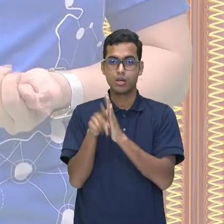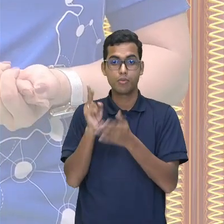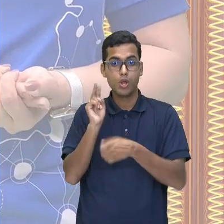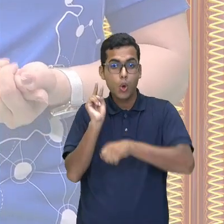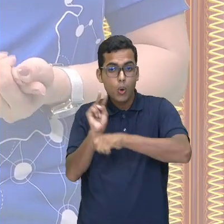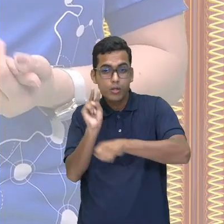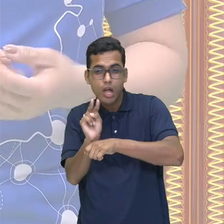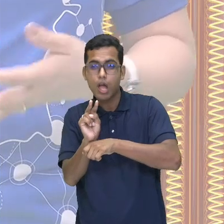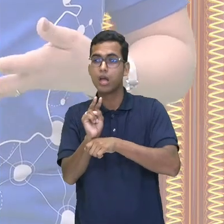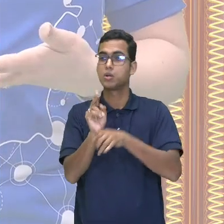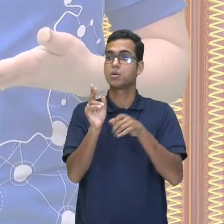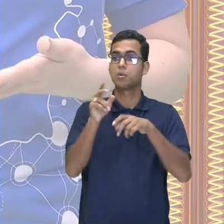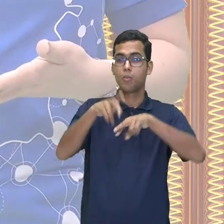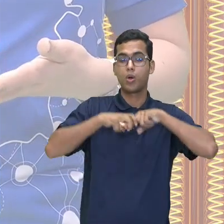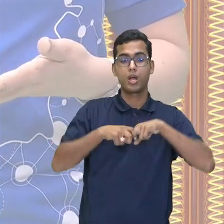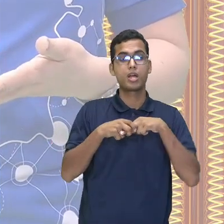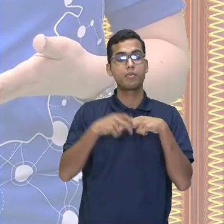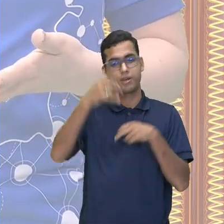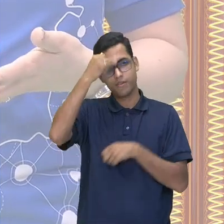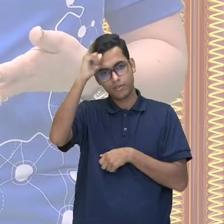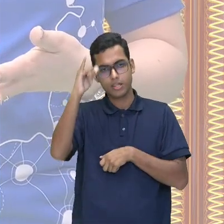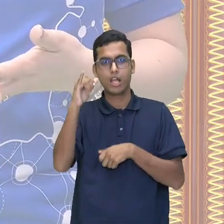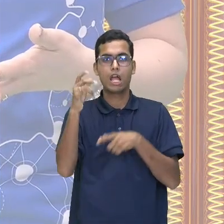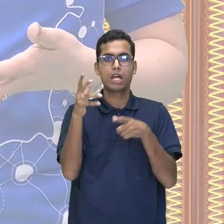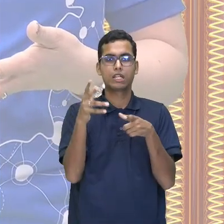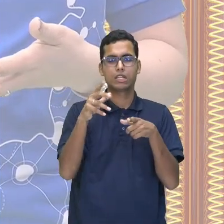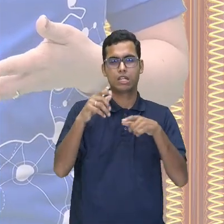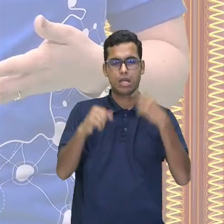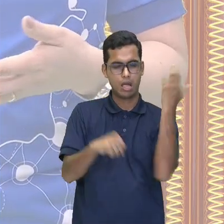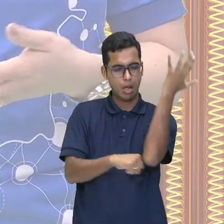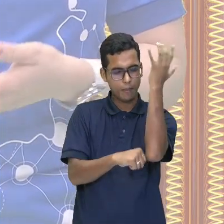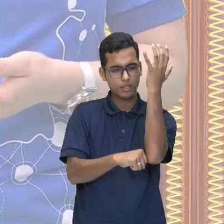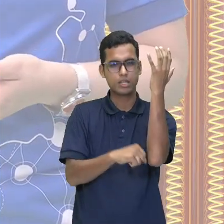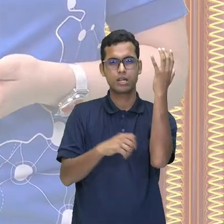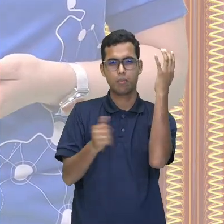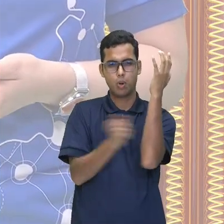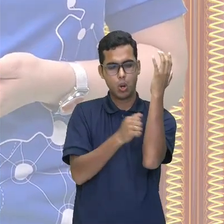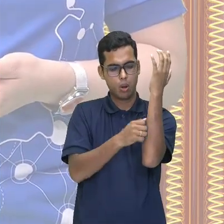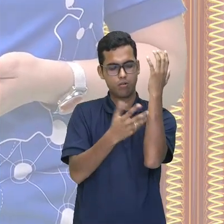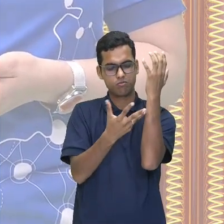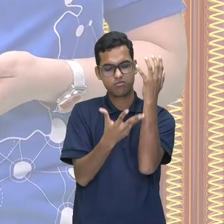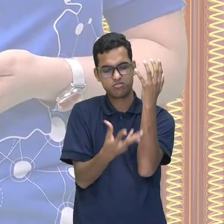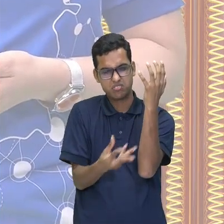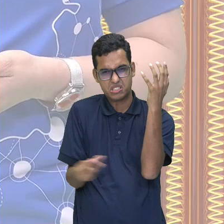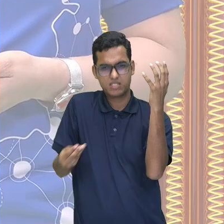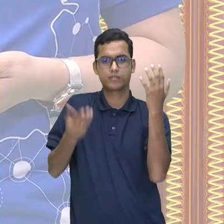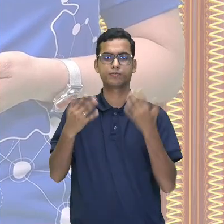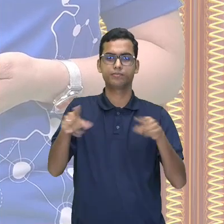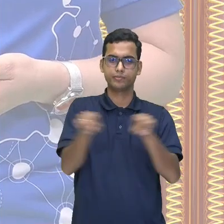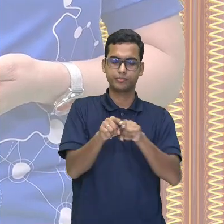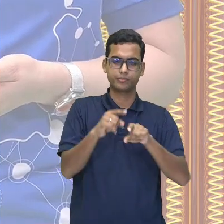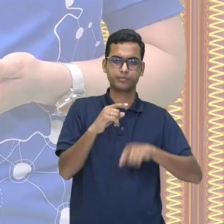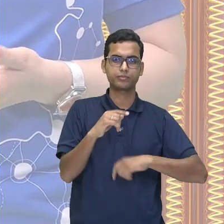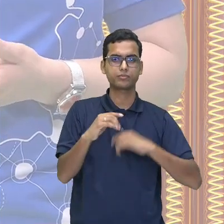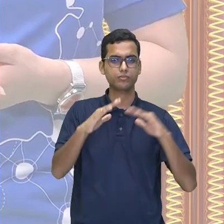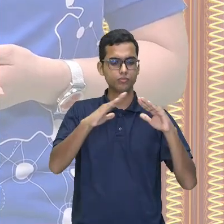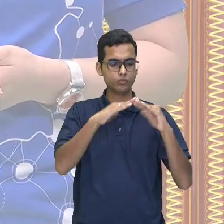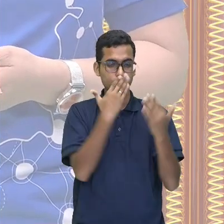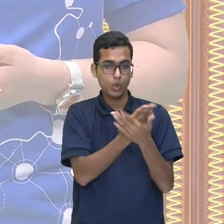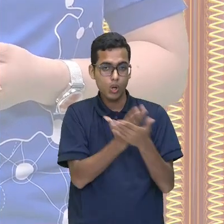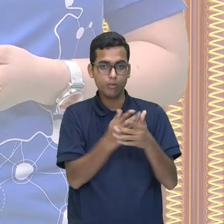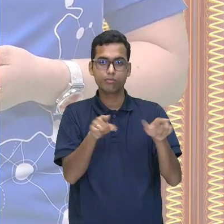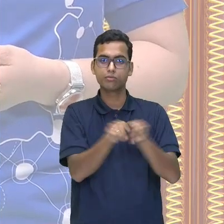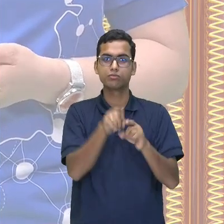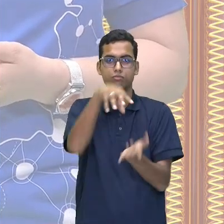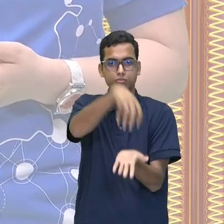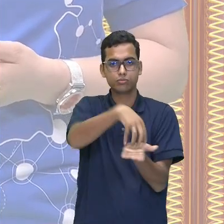água. Esses flutuantes, eles também podem servir como escolas, como algumas unidades básicas